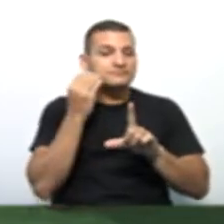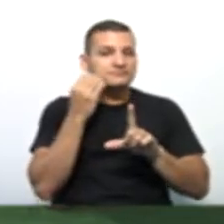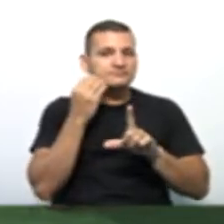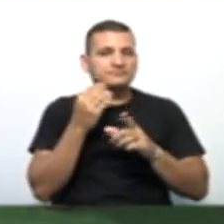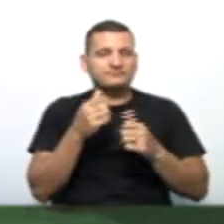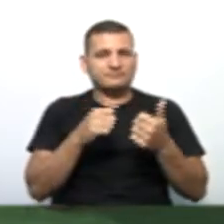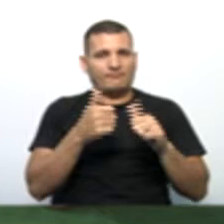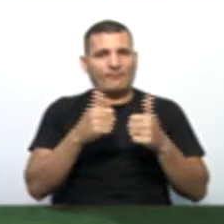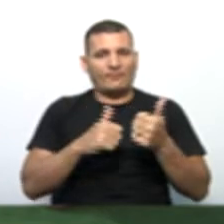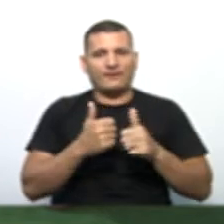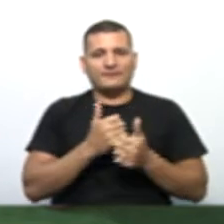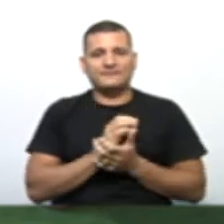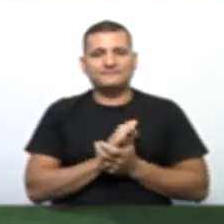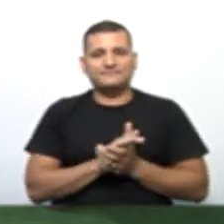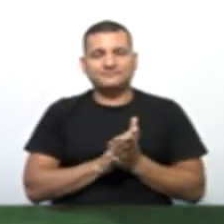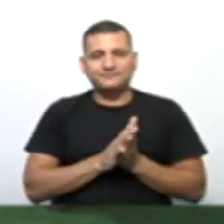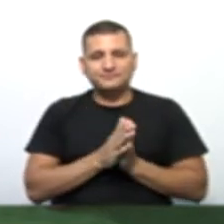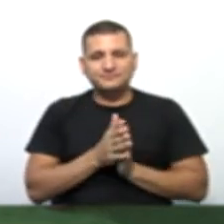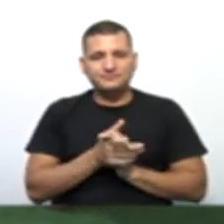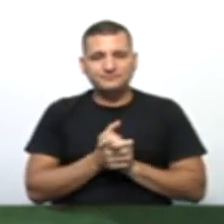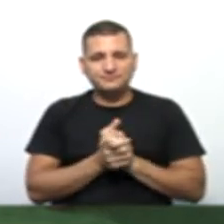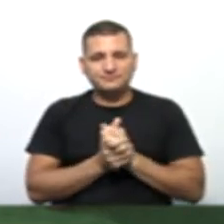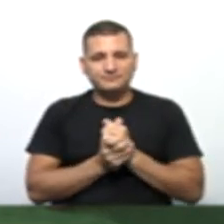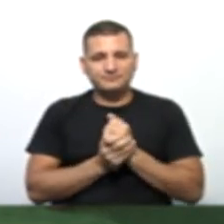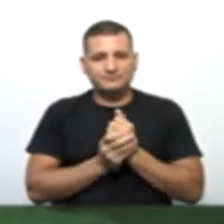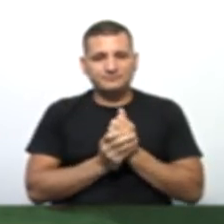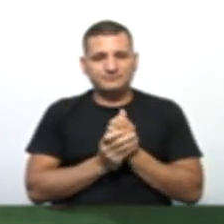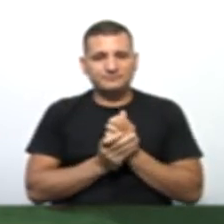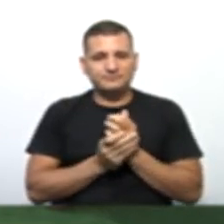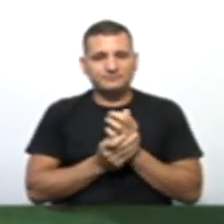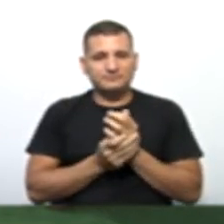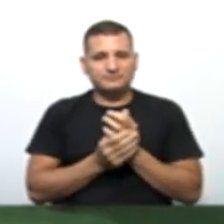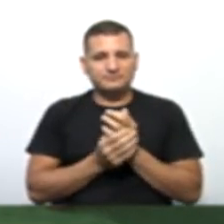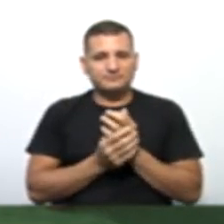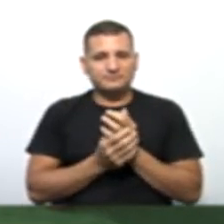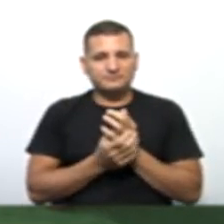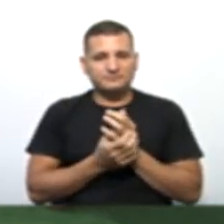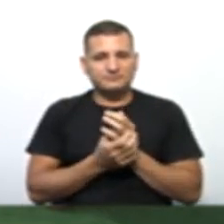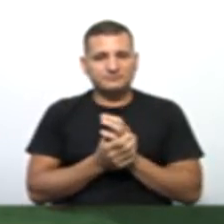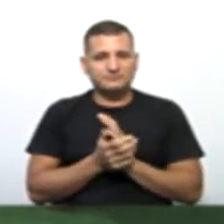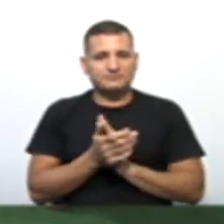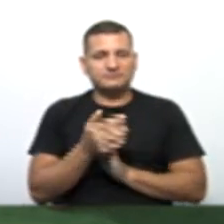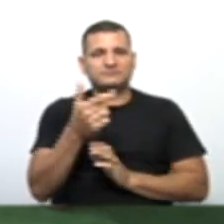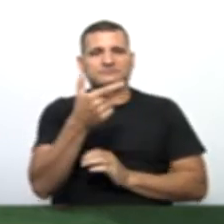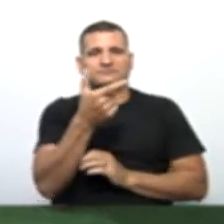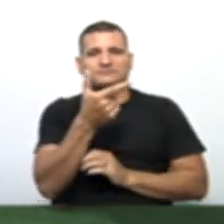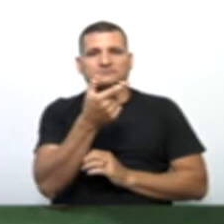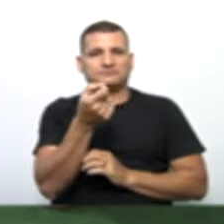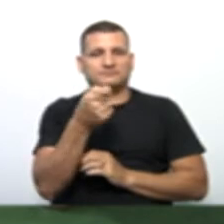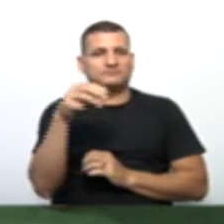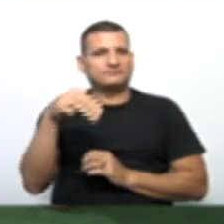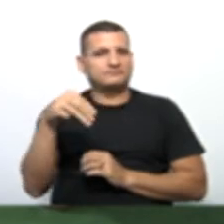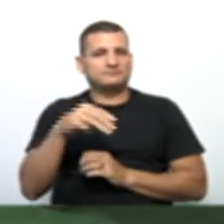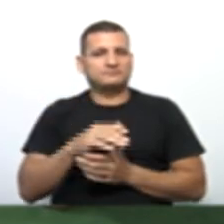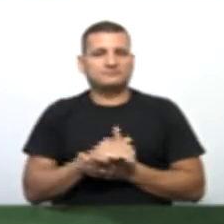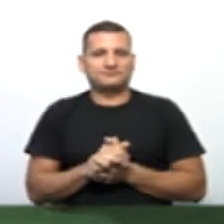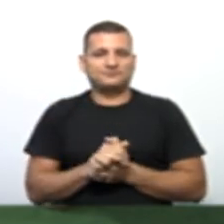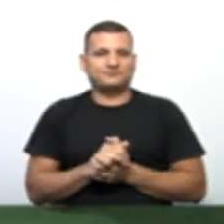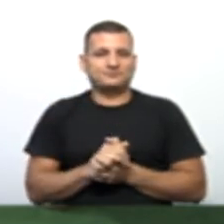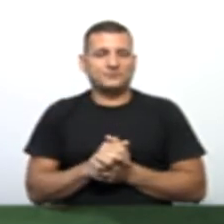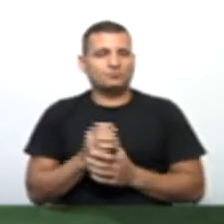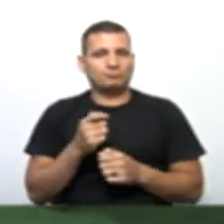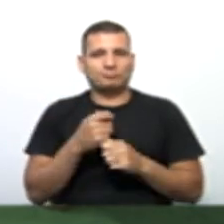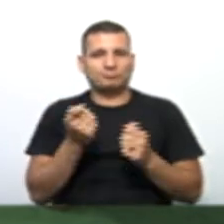analisar um pouco pesado na professor 20 minutos eles o de como curtir um pouquinho curto aí